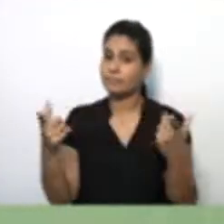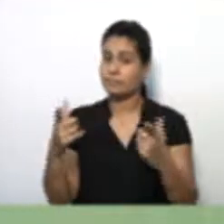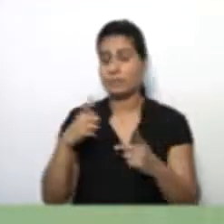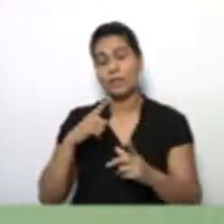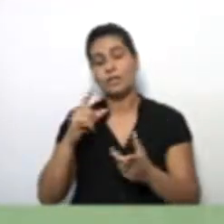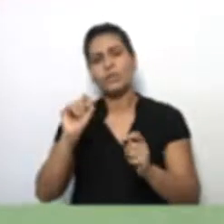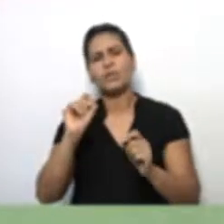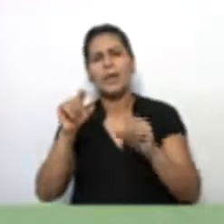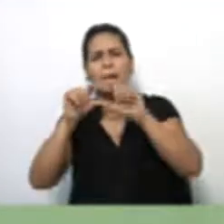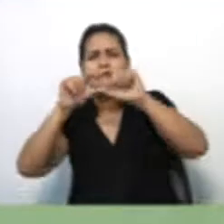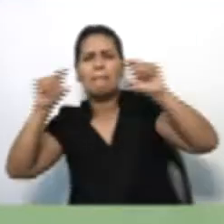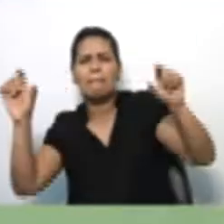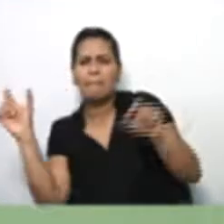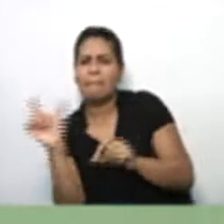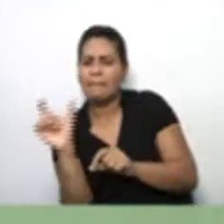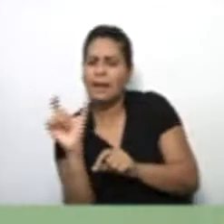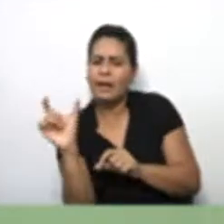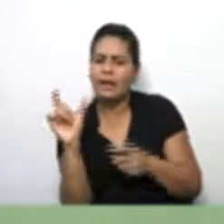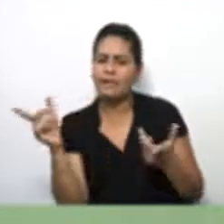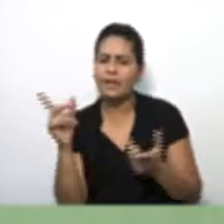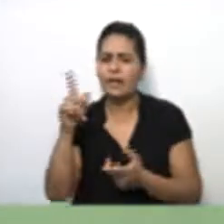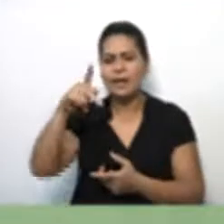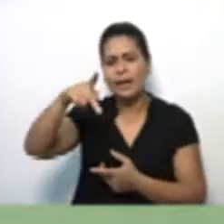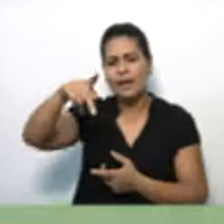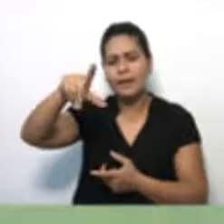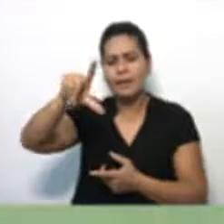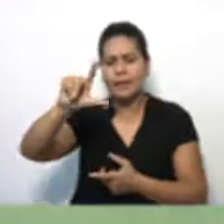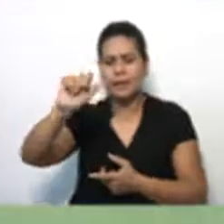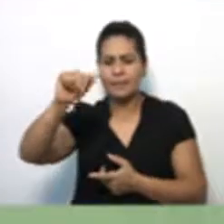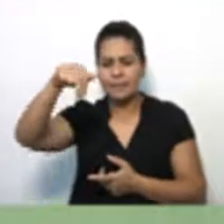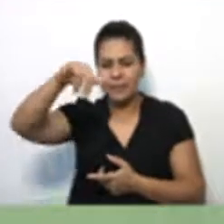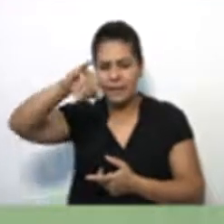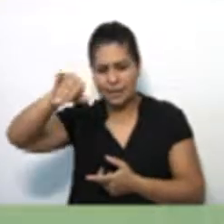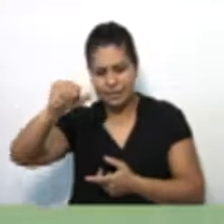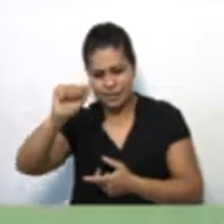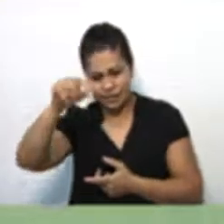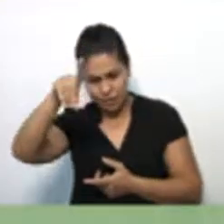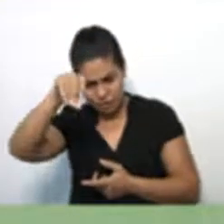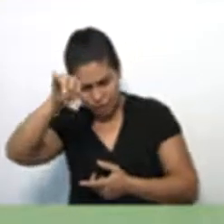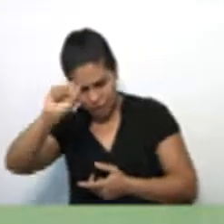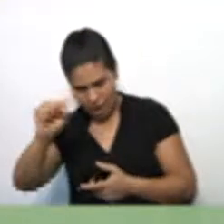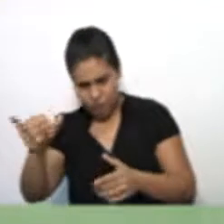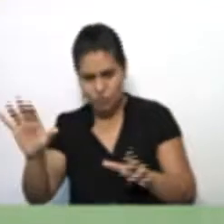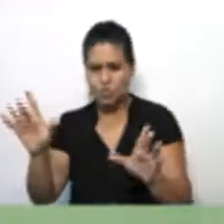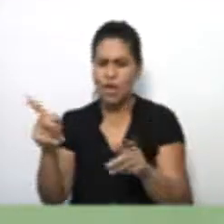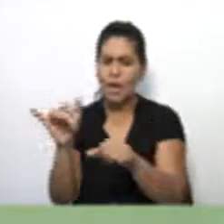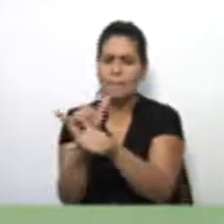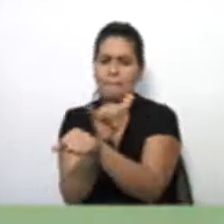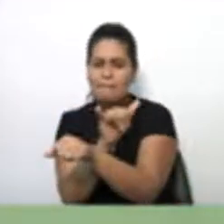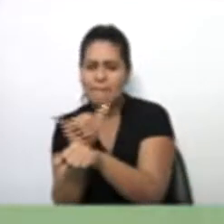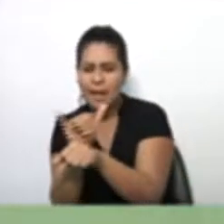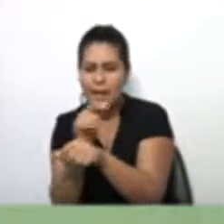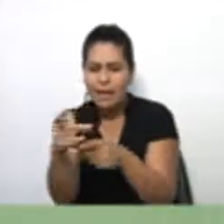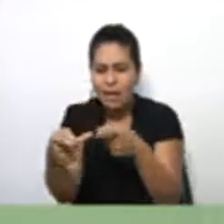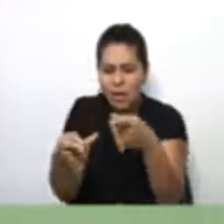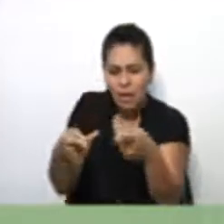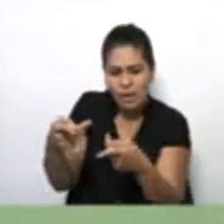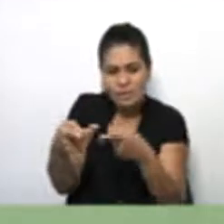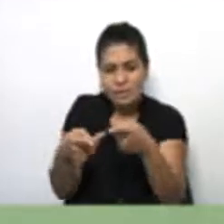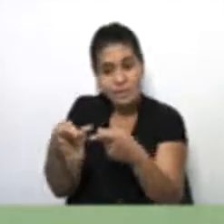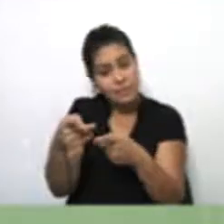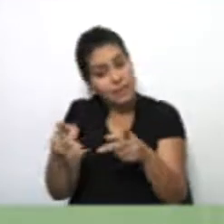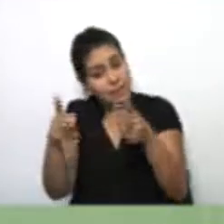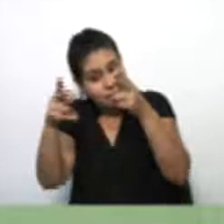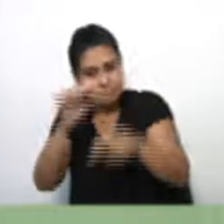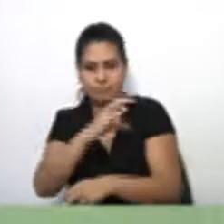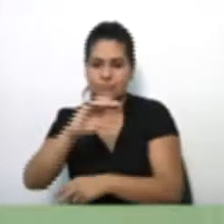quê? Olha a palavrinha aqui, ó, palavrinha-chave da nossa aula. Essas entidades são planejadas, igual vai ser sua